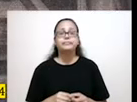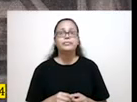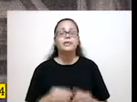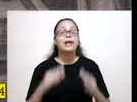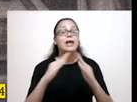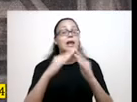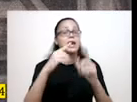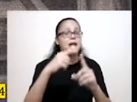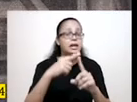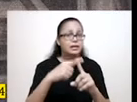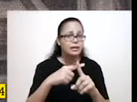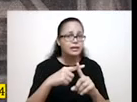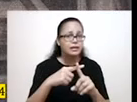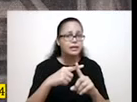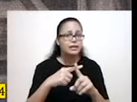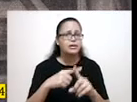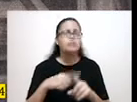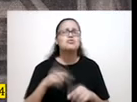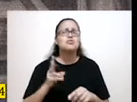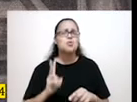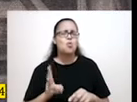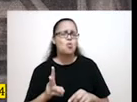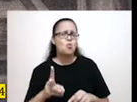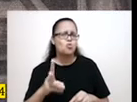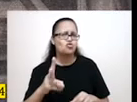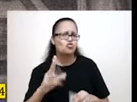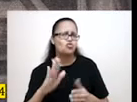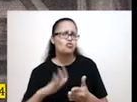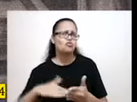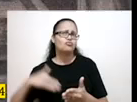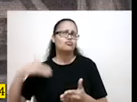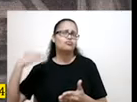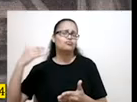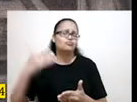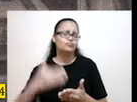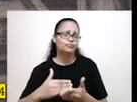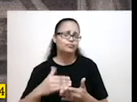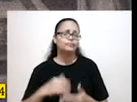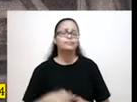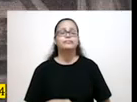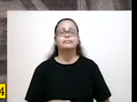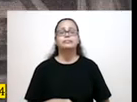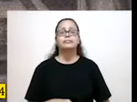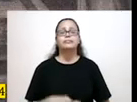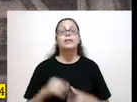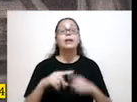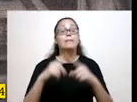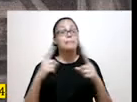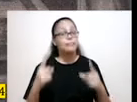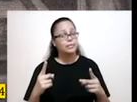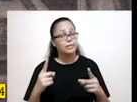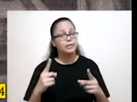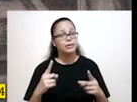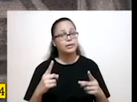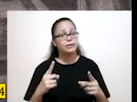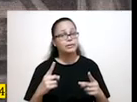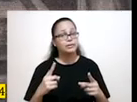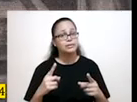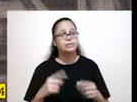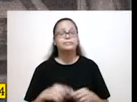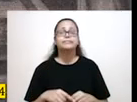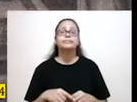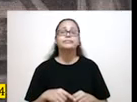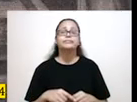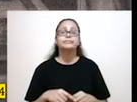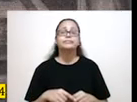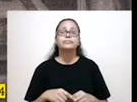Igreja ainda permaneceu durante muito tempo após a invenção da imprensa. Apesar disso, com o passar do tempo,